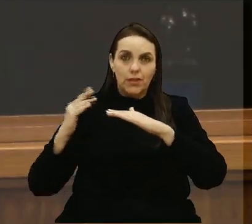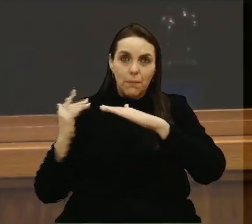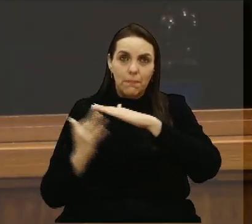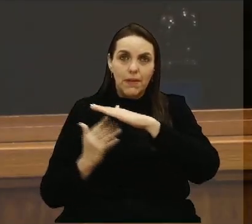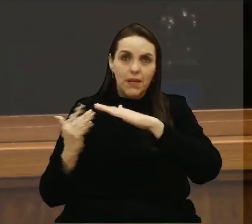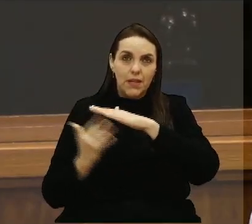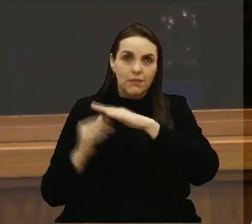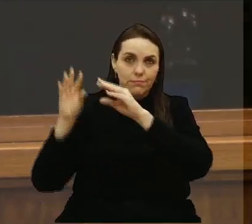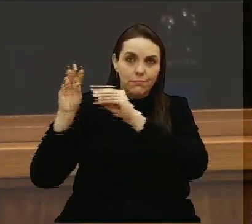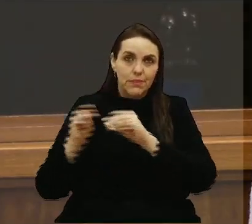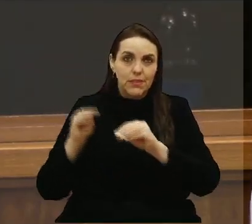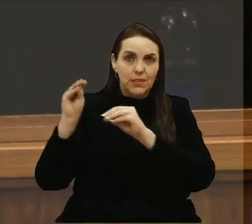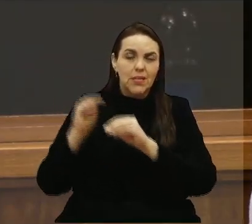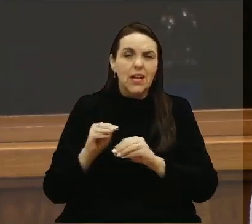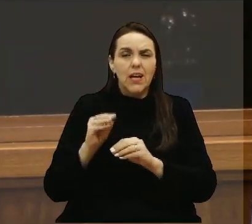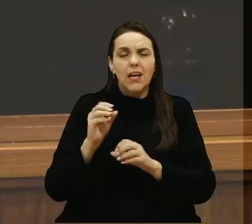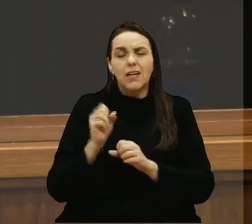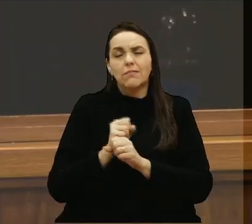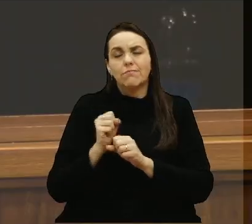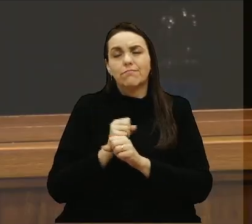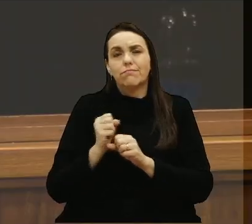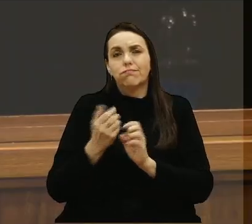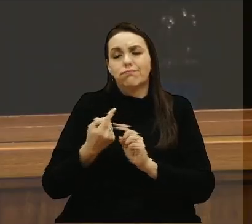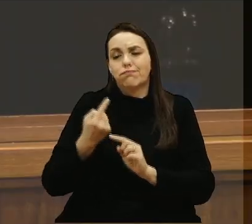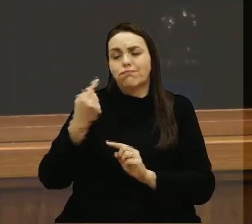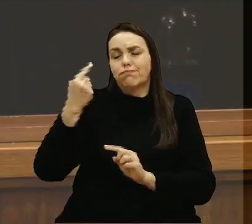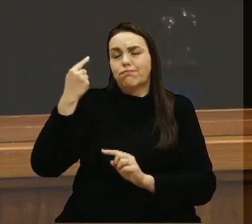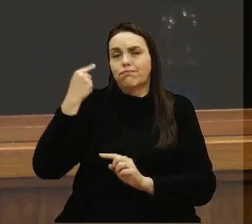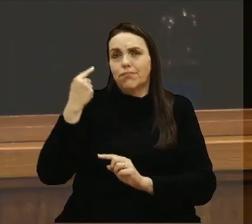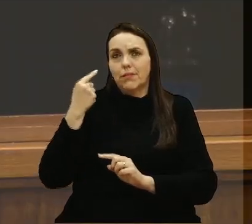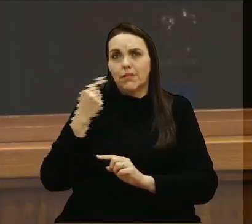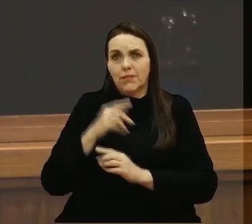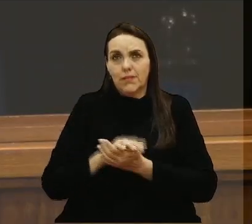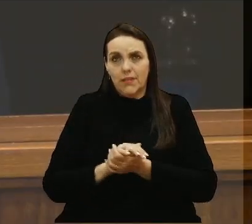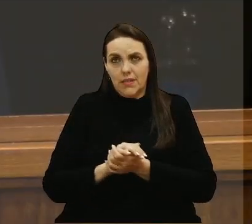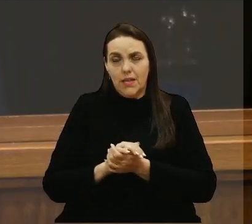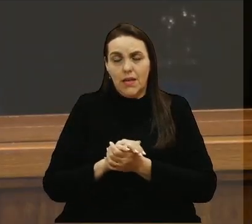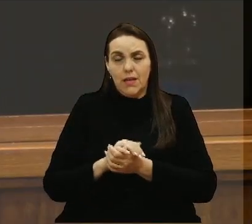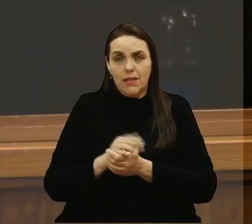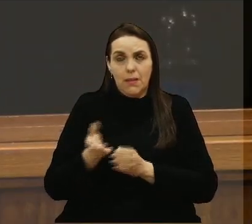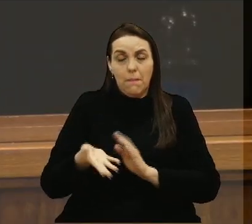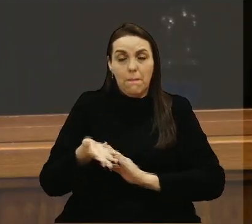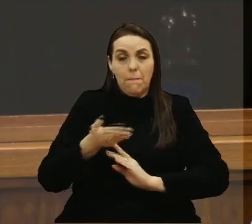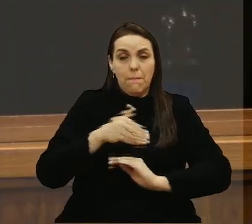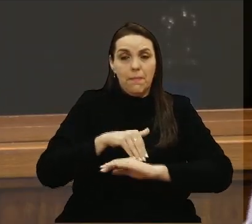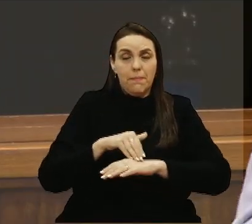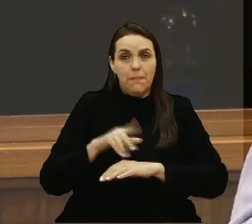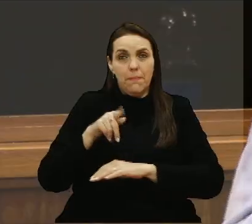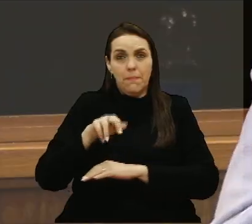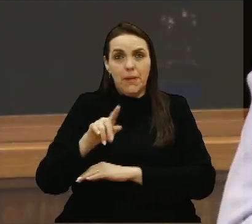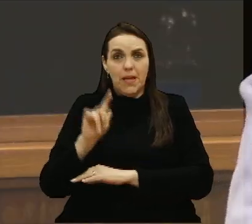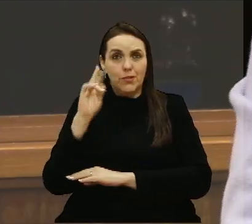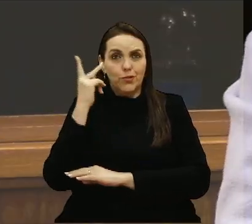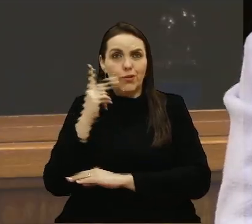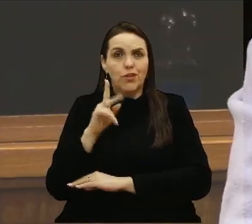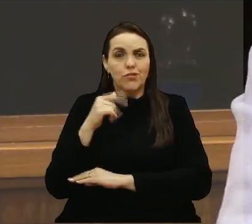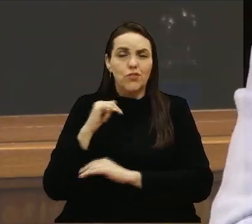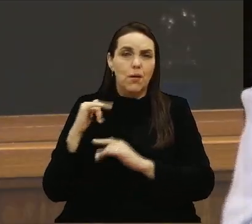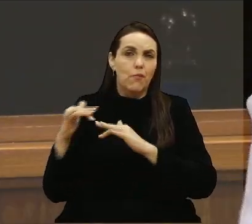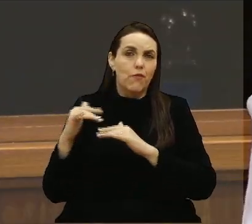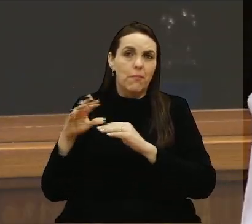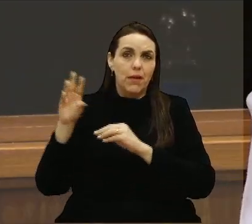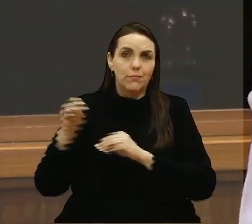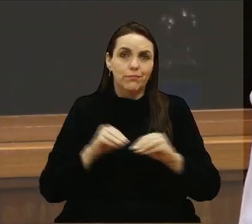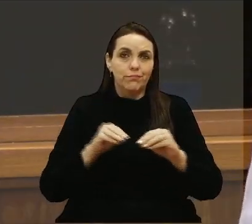das coisas mais antigas da humanidade, na pré-história, as pessoas já se movimentavam de um lado para o outro. O